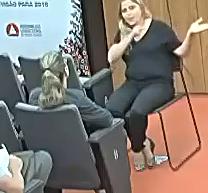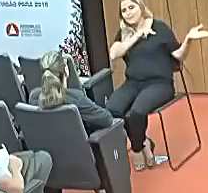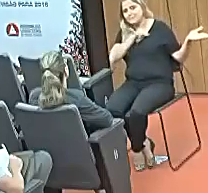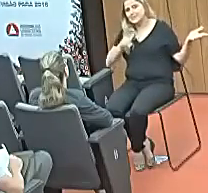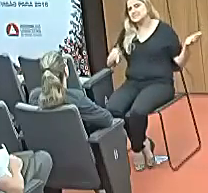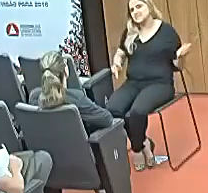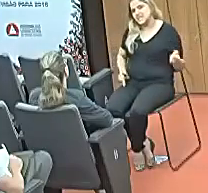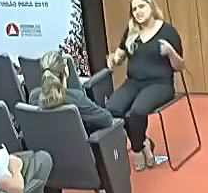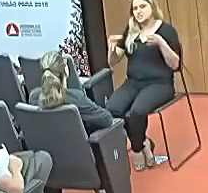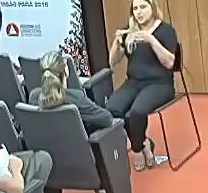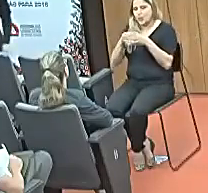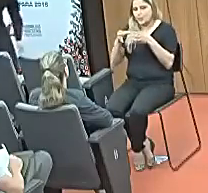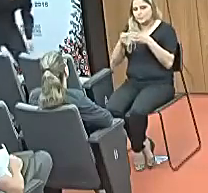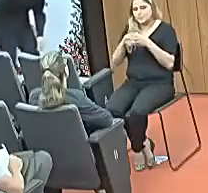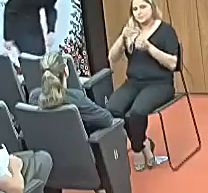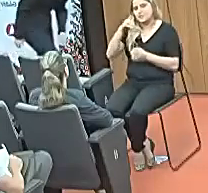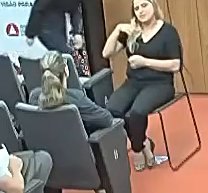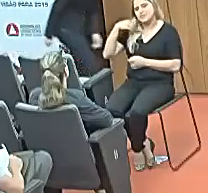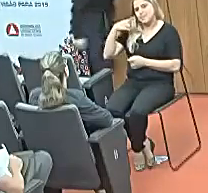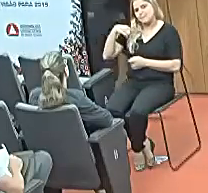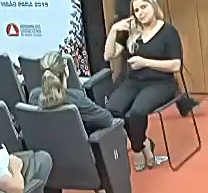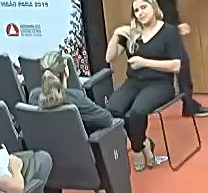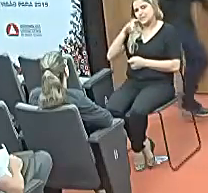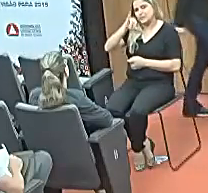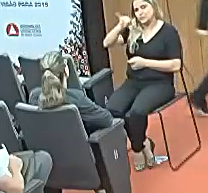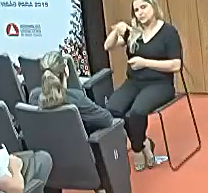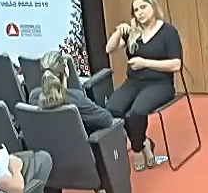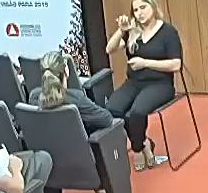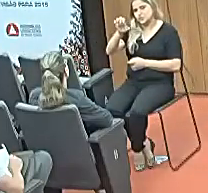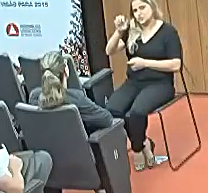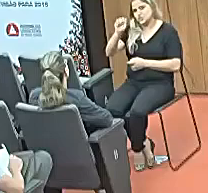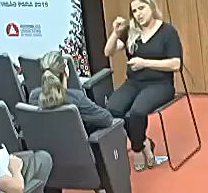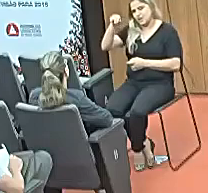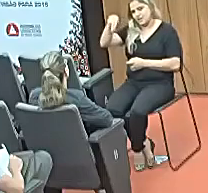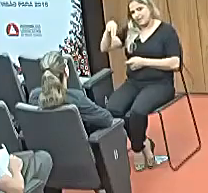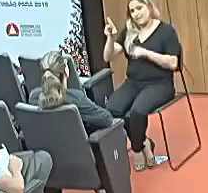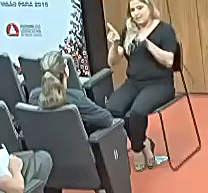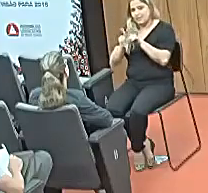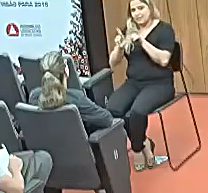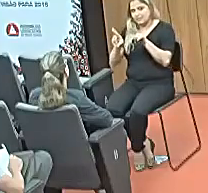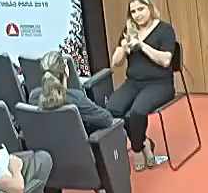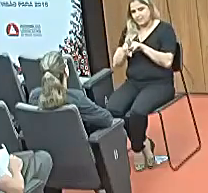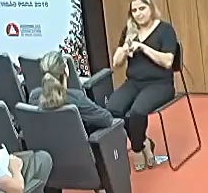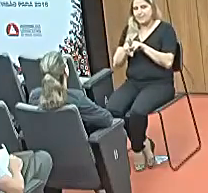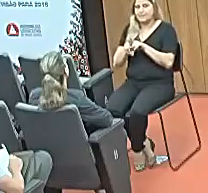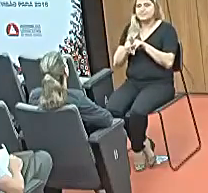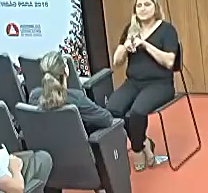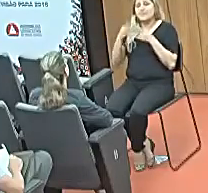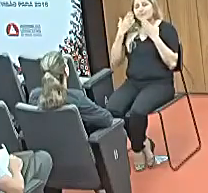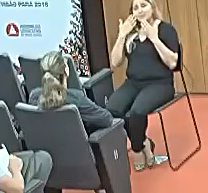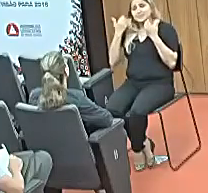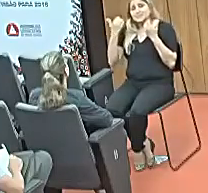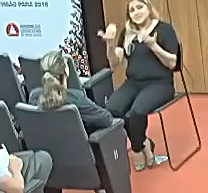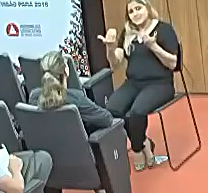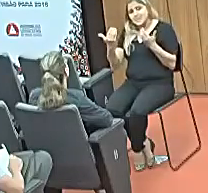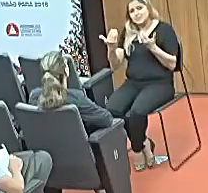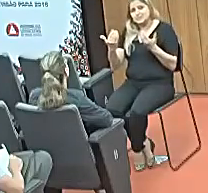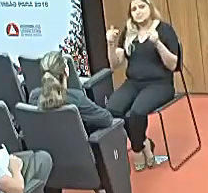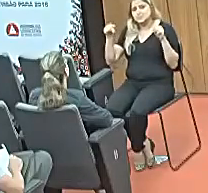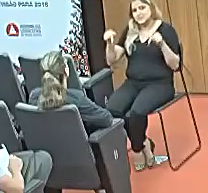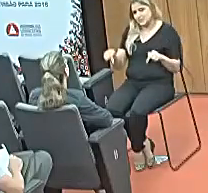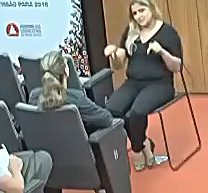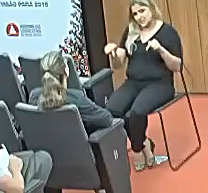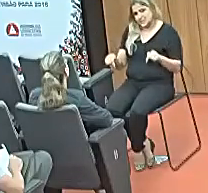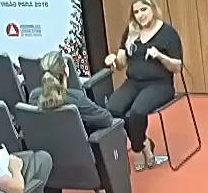comissão deputado jean pela e também em nome de toda a comissão por essa iniciativa e também os membros da mesa que